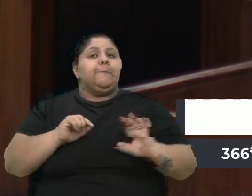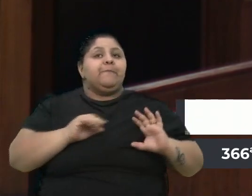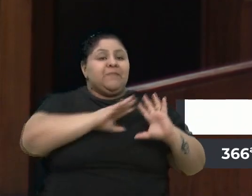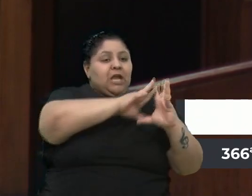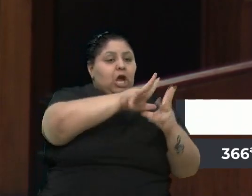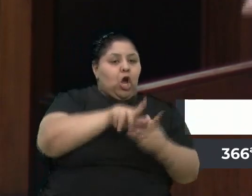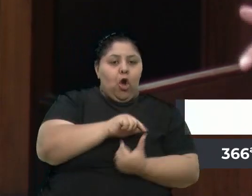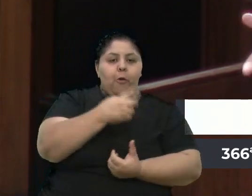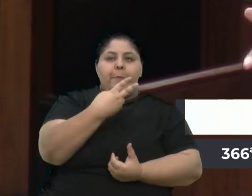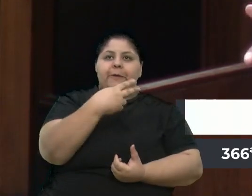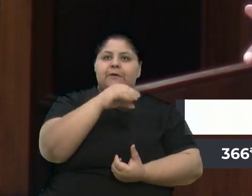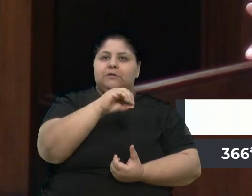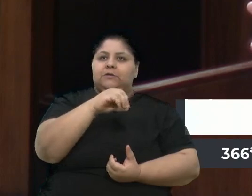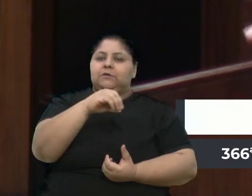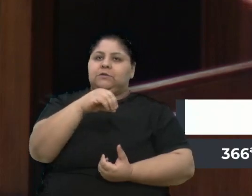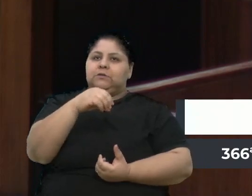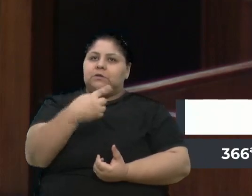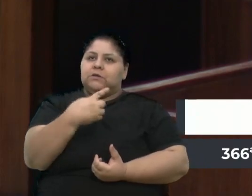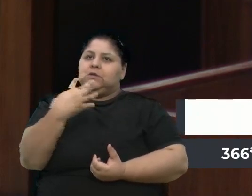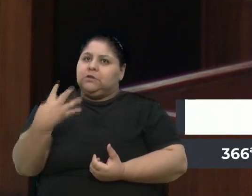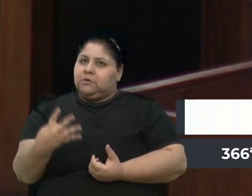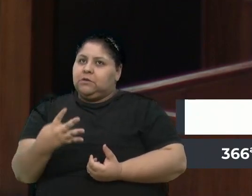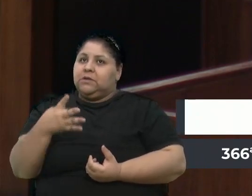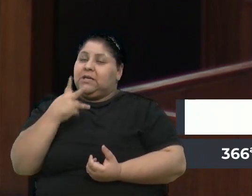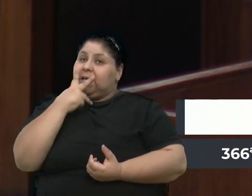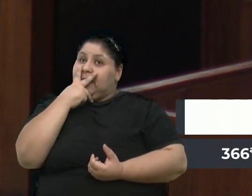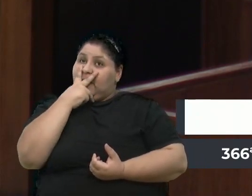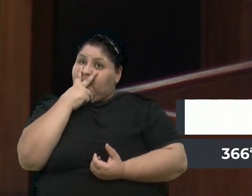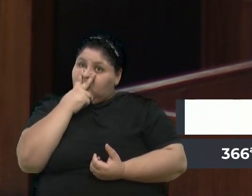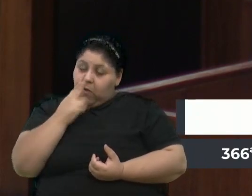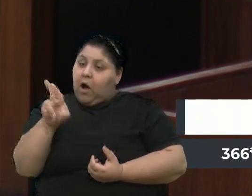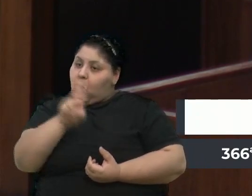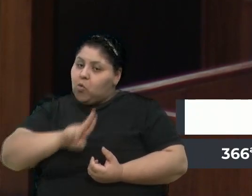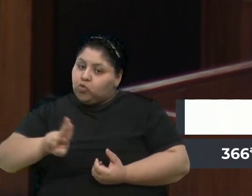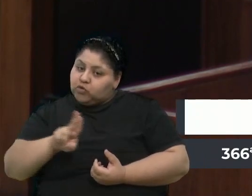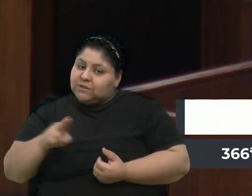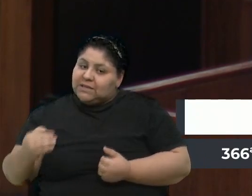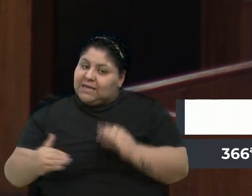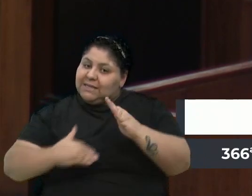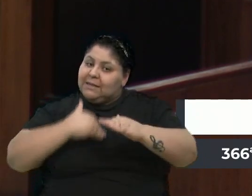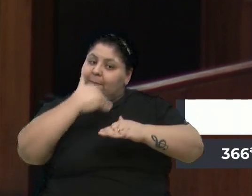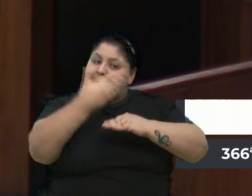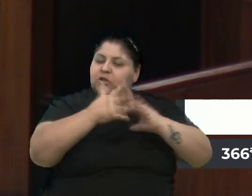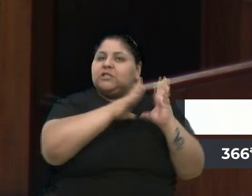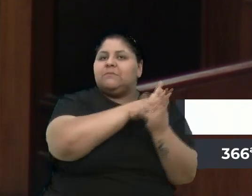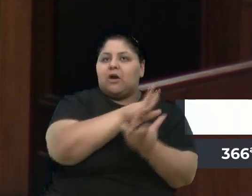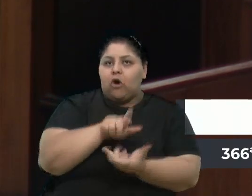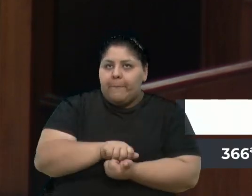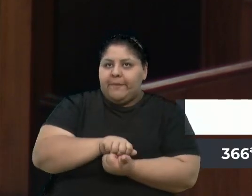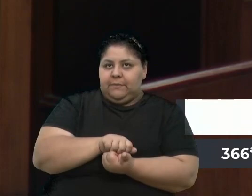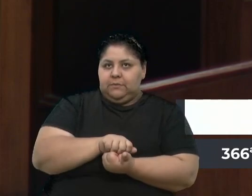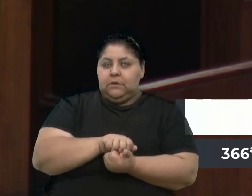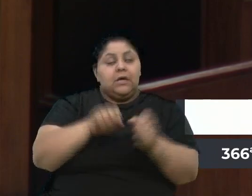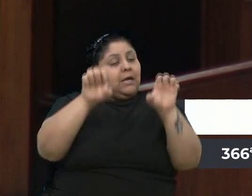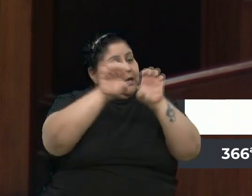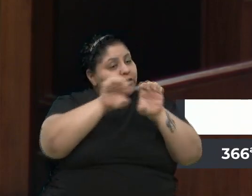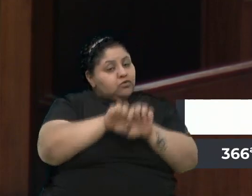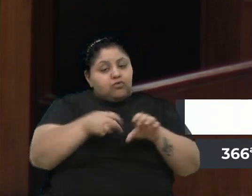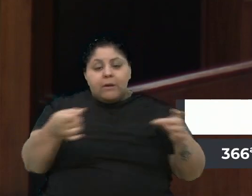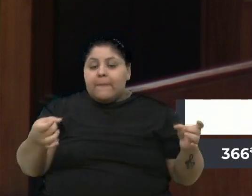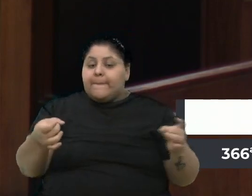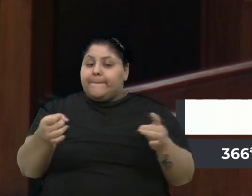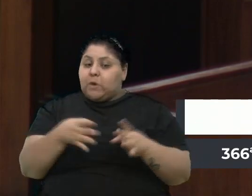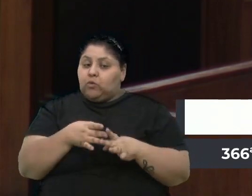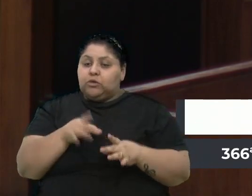mesmos utilizados na Copa 2014, com 2 sedes a menos, mas a estrutura está pronta, né? E o que a gente precisa fazer é se